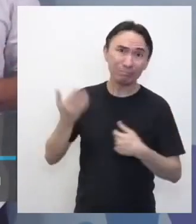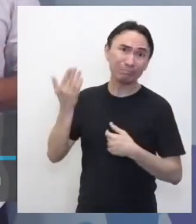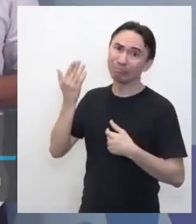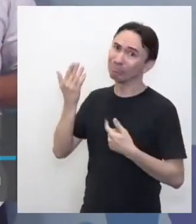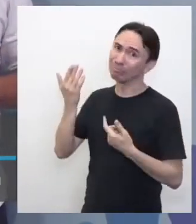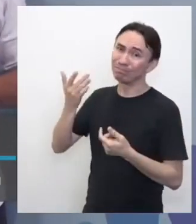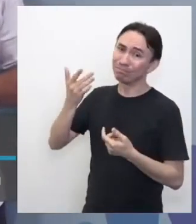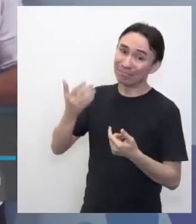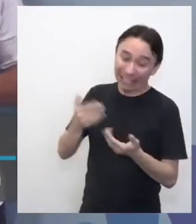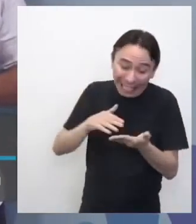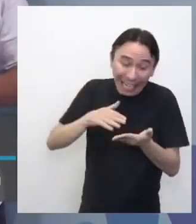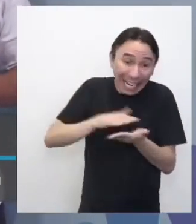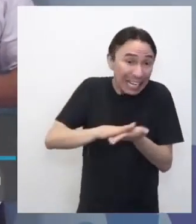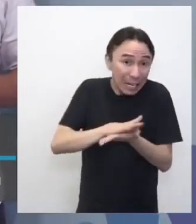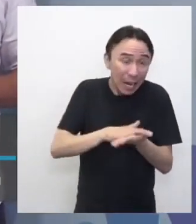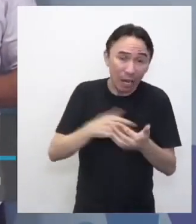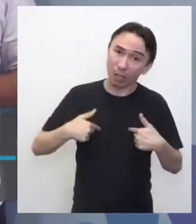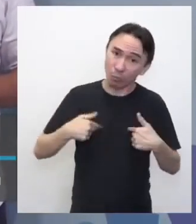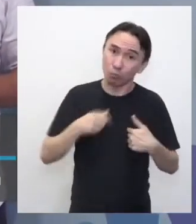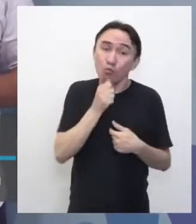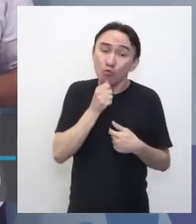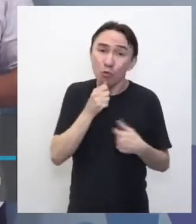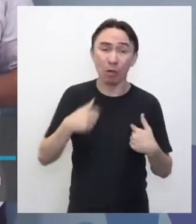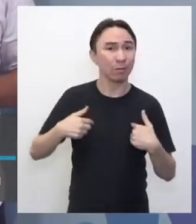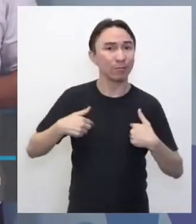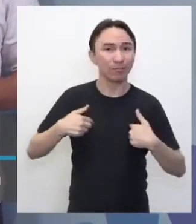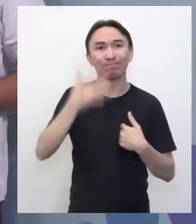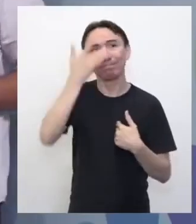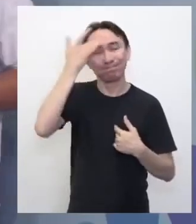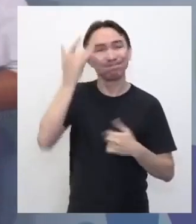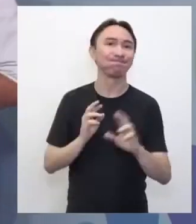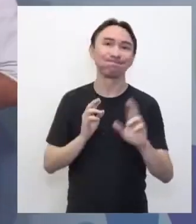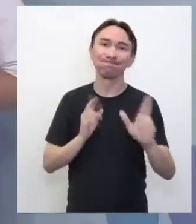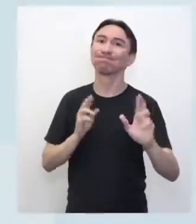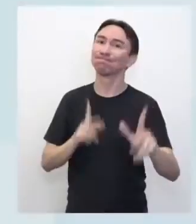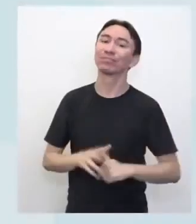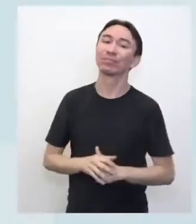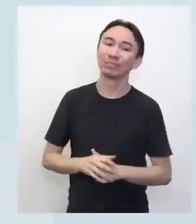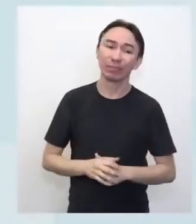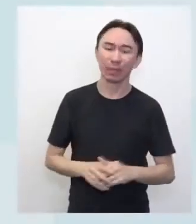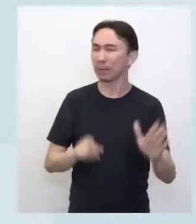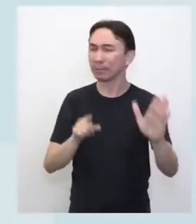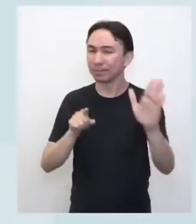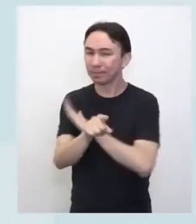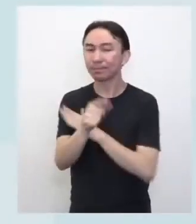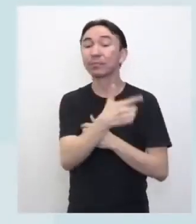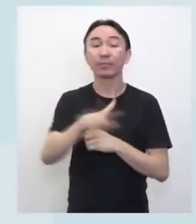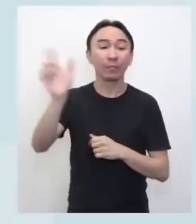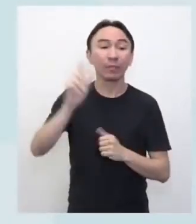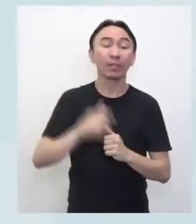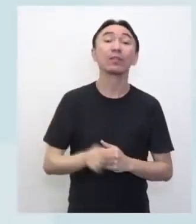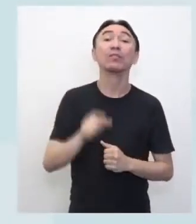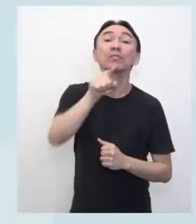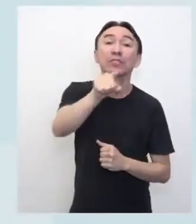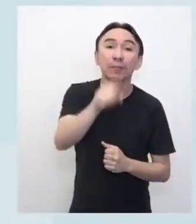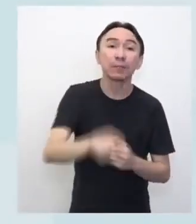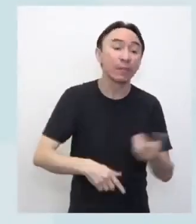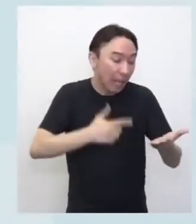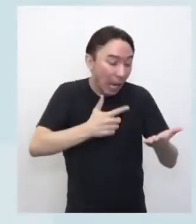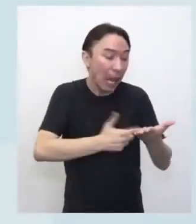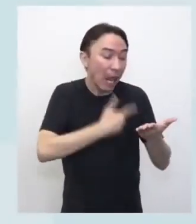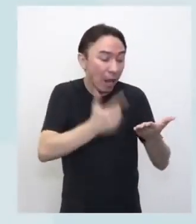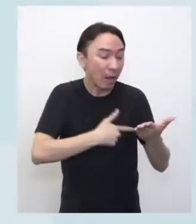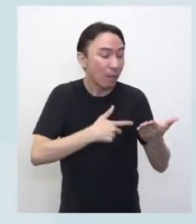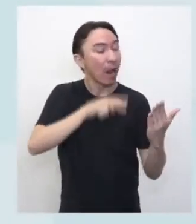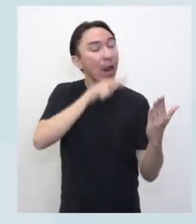diferente. E vamos perguntar mais uma coisa diferente para vocês. Olha só, qual foi a última obra literária que você leu?